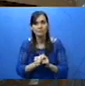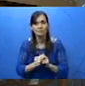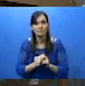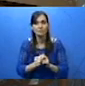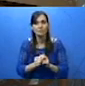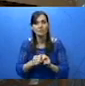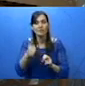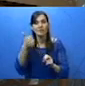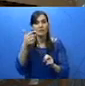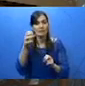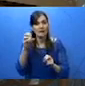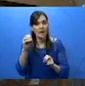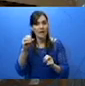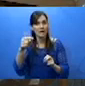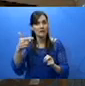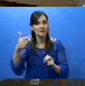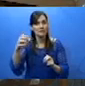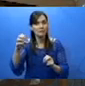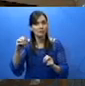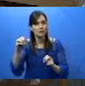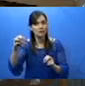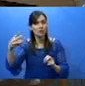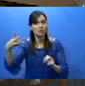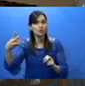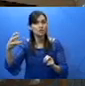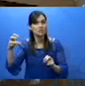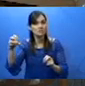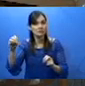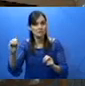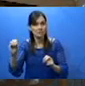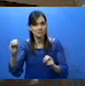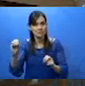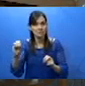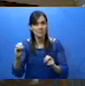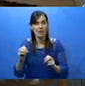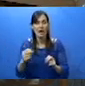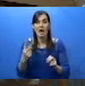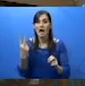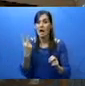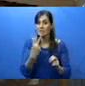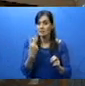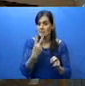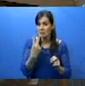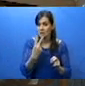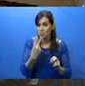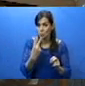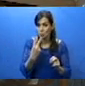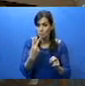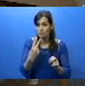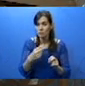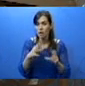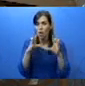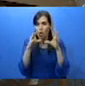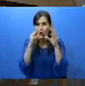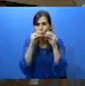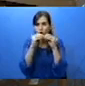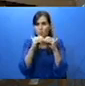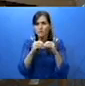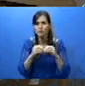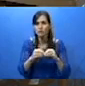20, 30, certo? Na segunda noite, ele percorreu mais